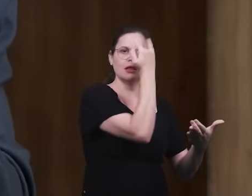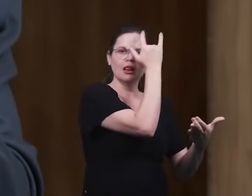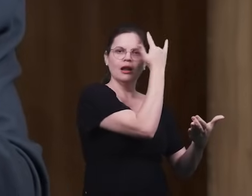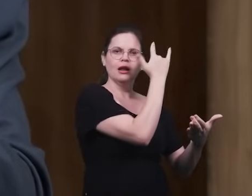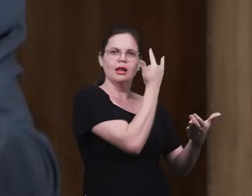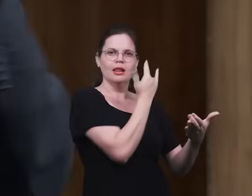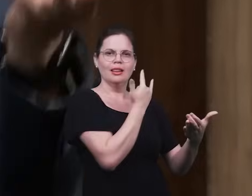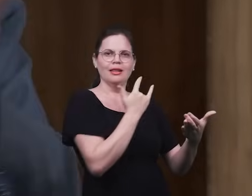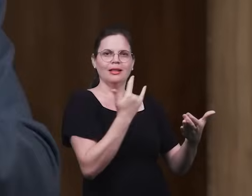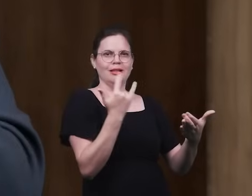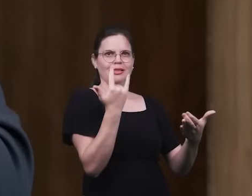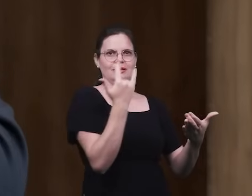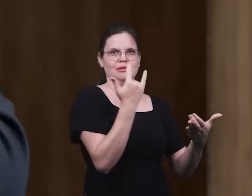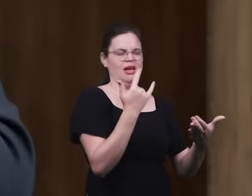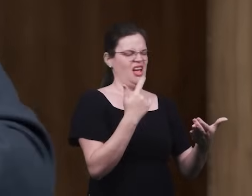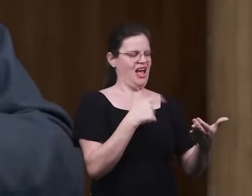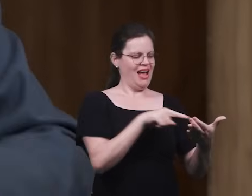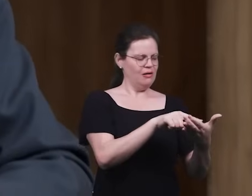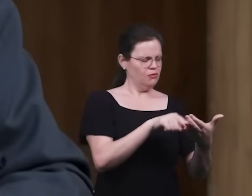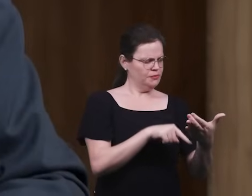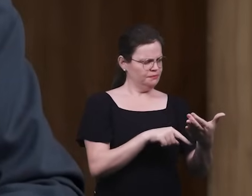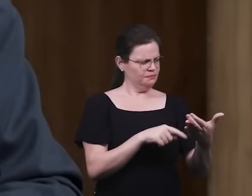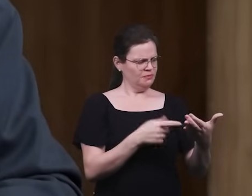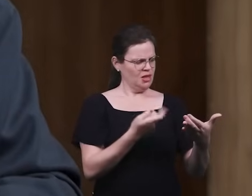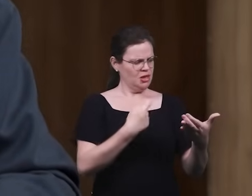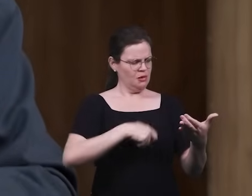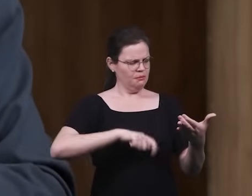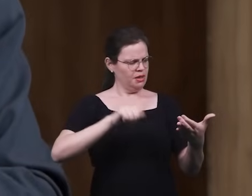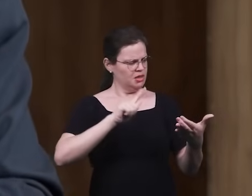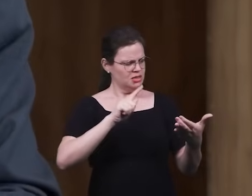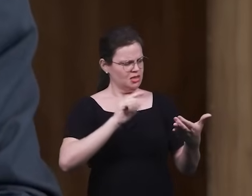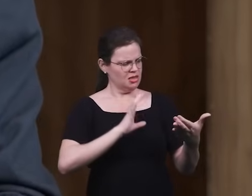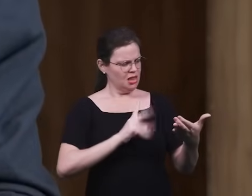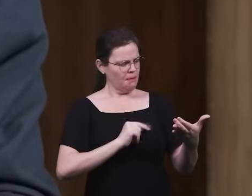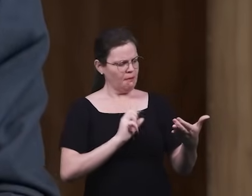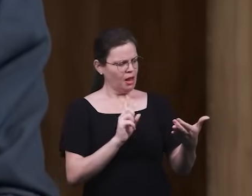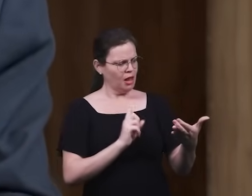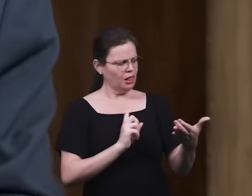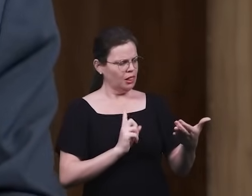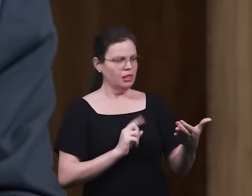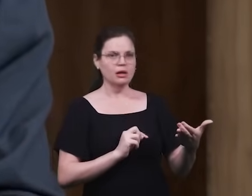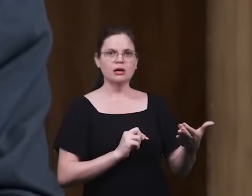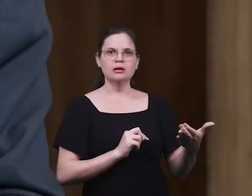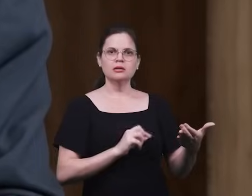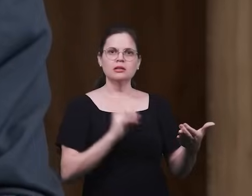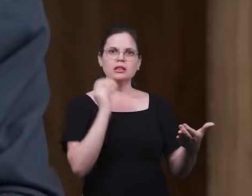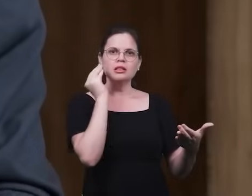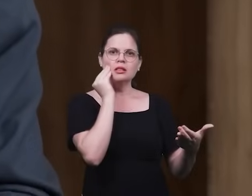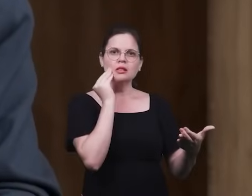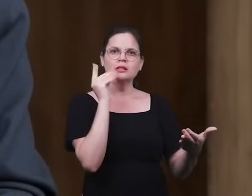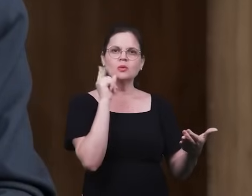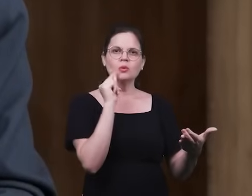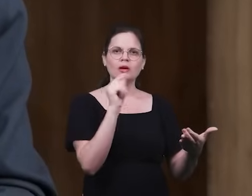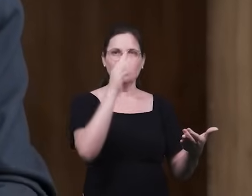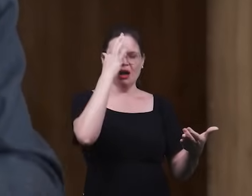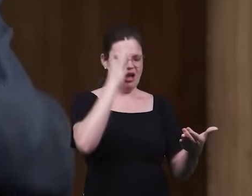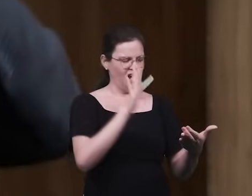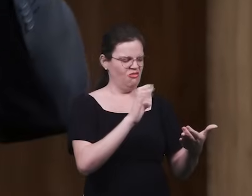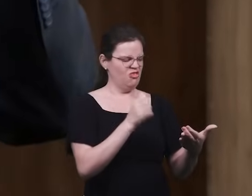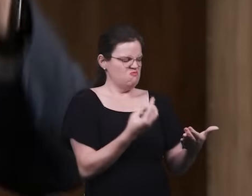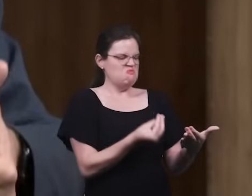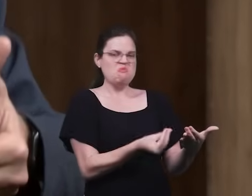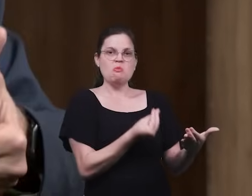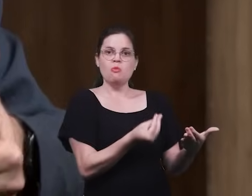a Deus não precisa de tanta coisa não é bem assim tentando relativizar a fé e